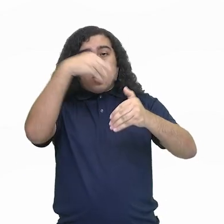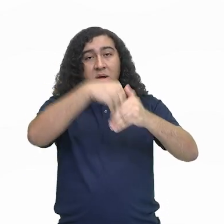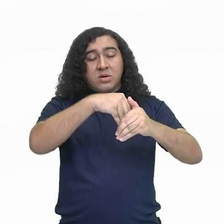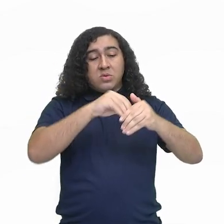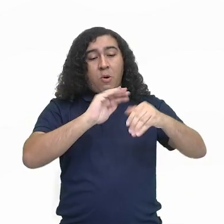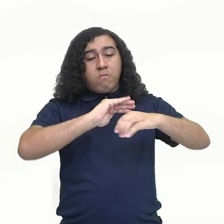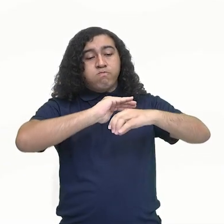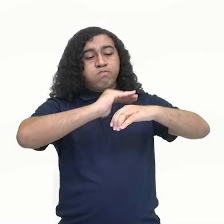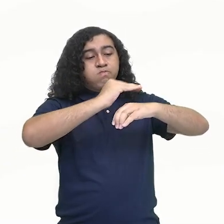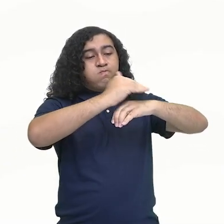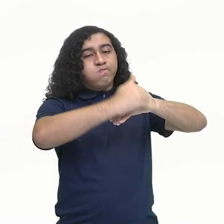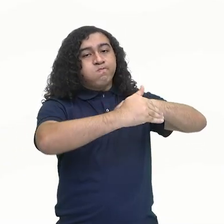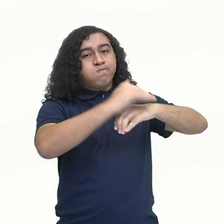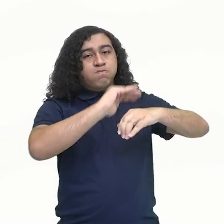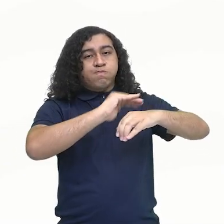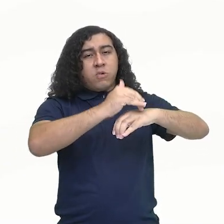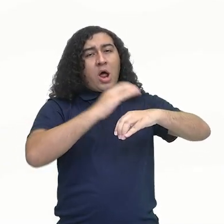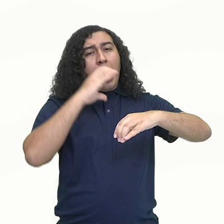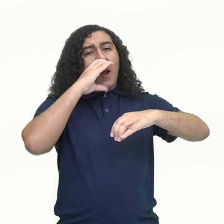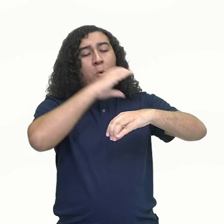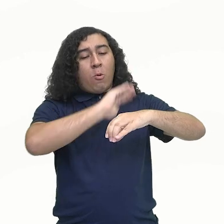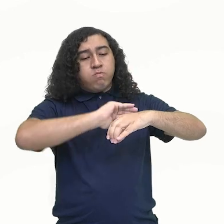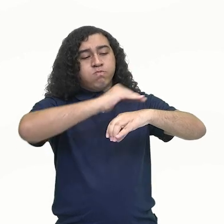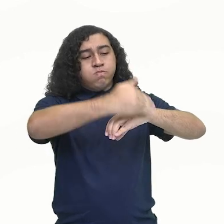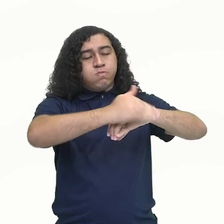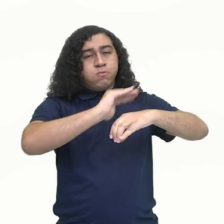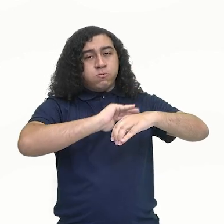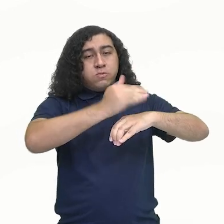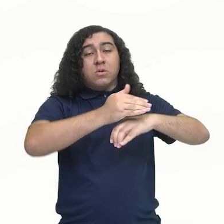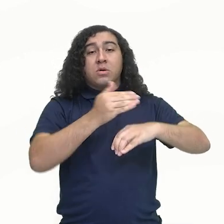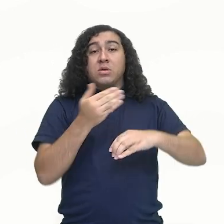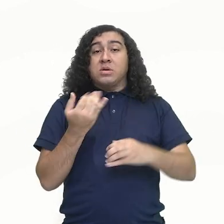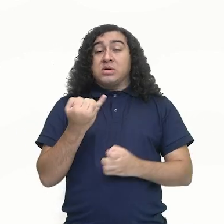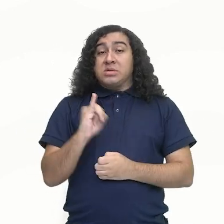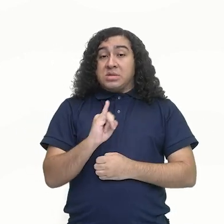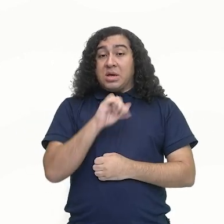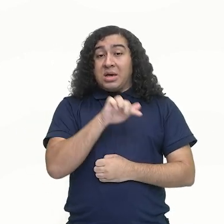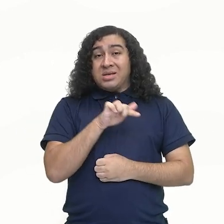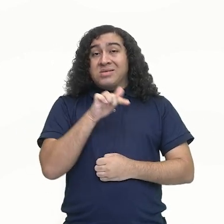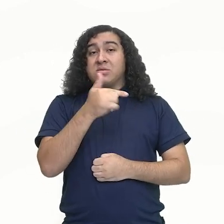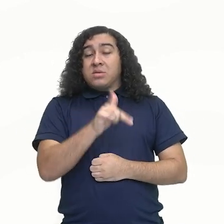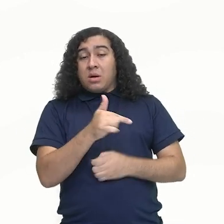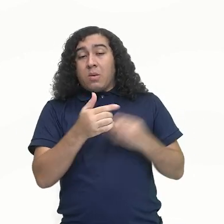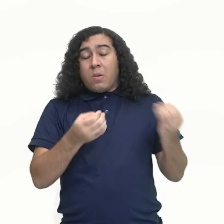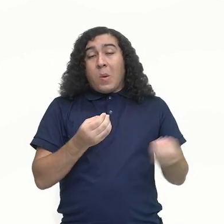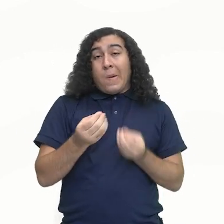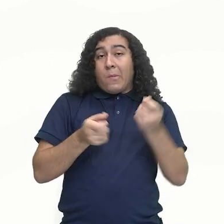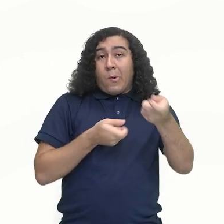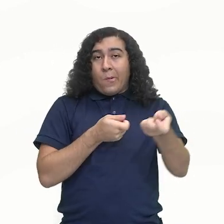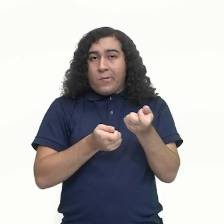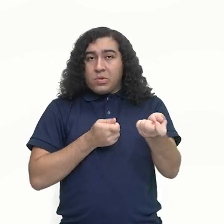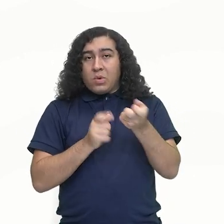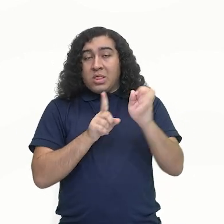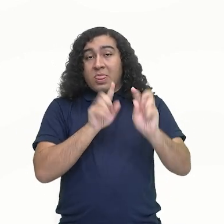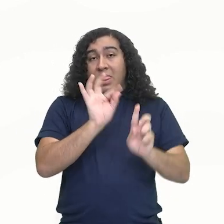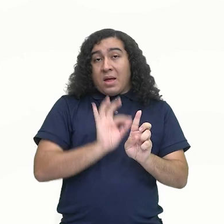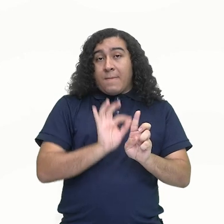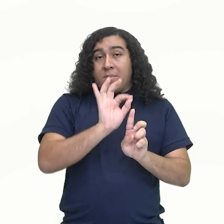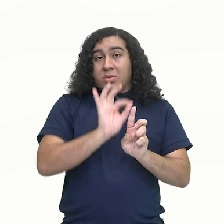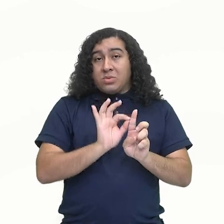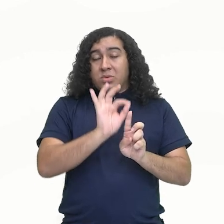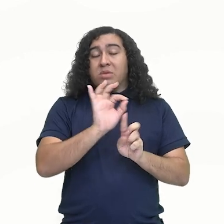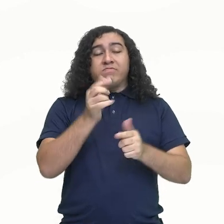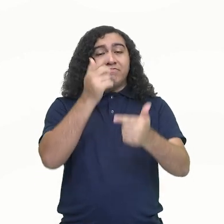a questão das temperaturas, né, a diminuição das temperaturas, ou temperaturas baixíssimas, temperaturas extremas. Nós teríamos